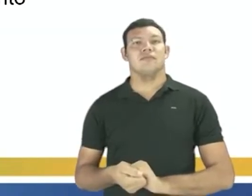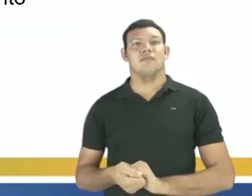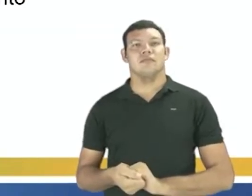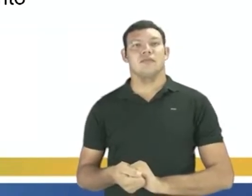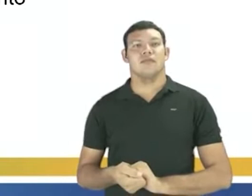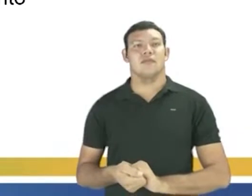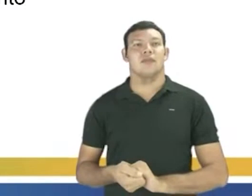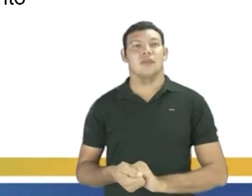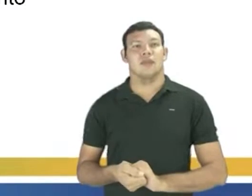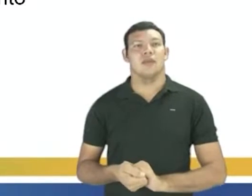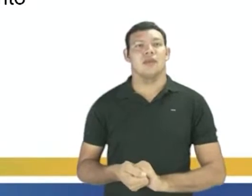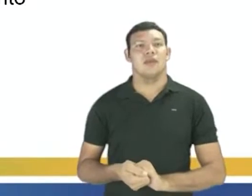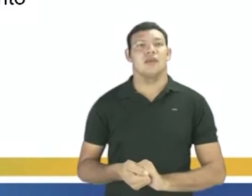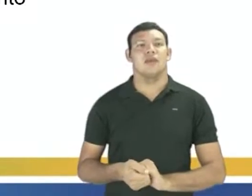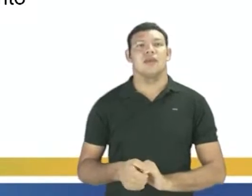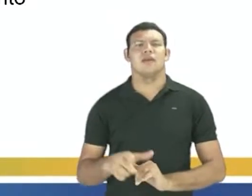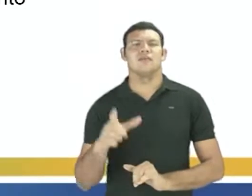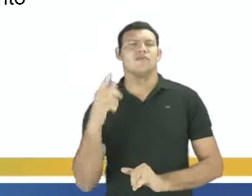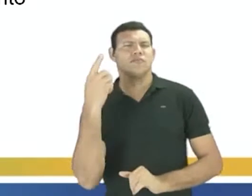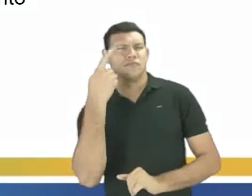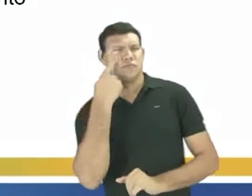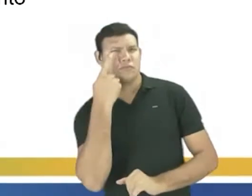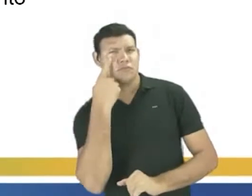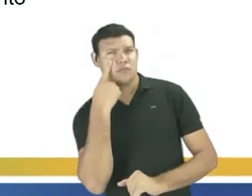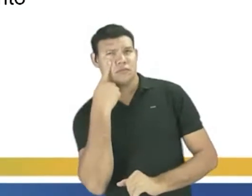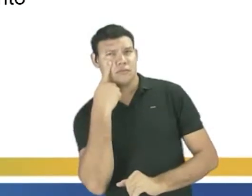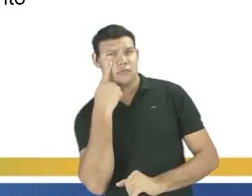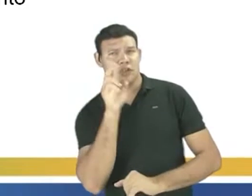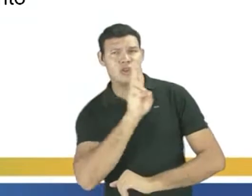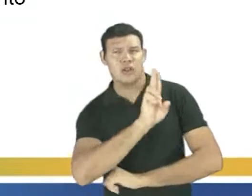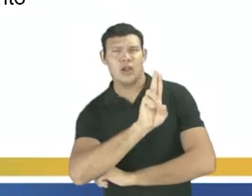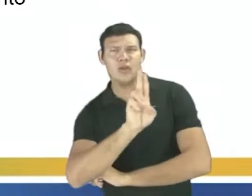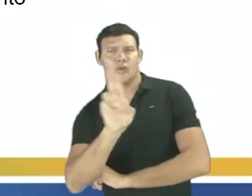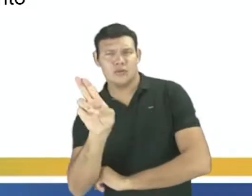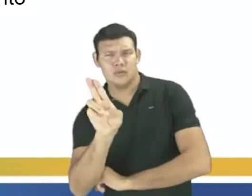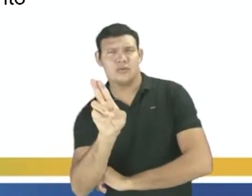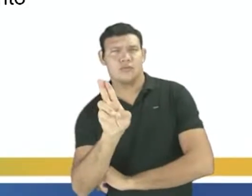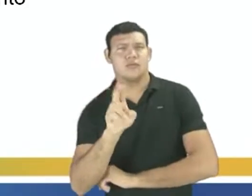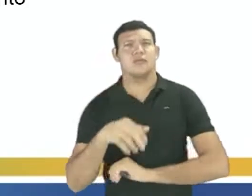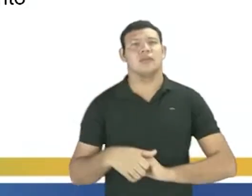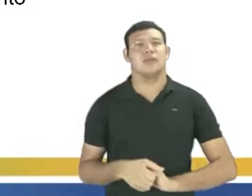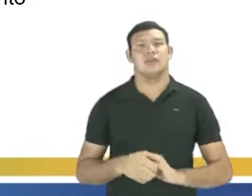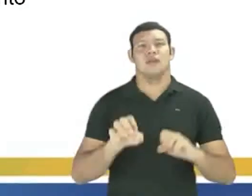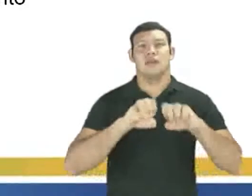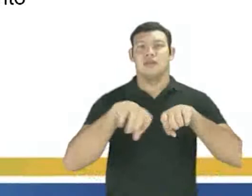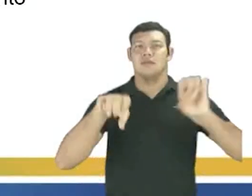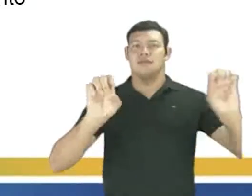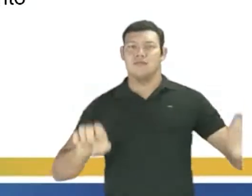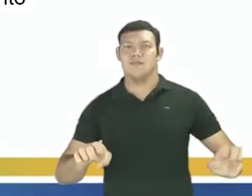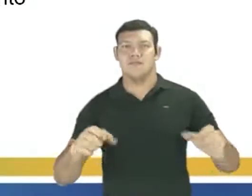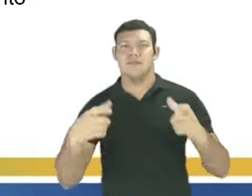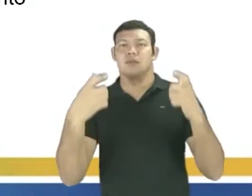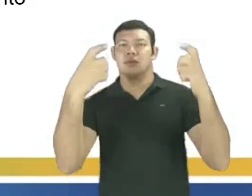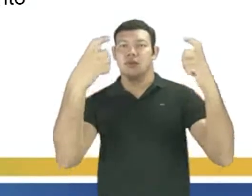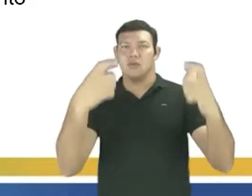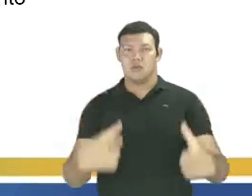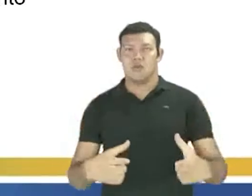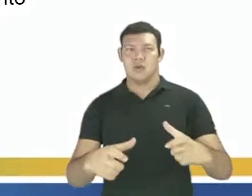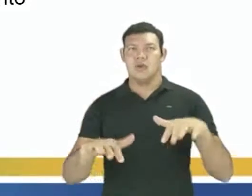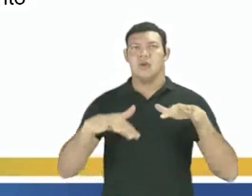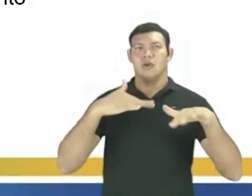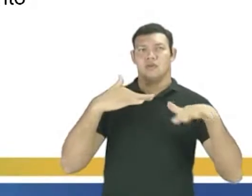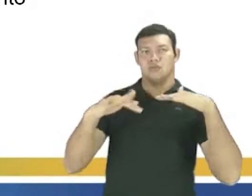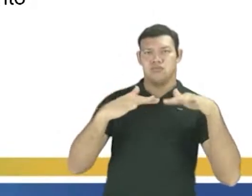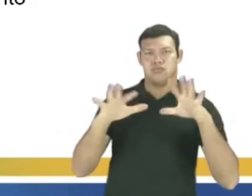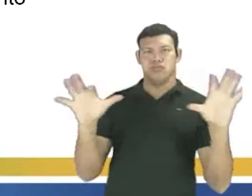movimento uniformemente variado. Então observe a nomenclatura do polinômio, onde ela é descrita